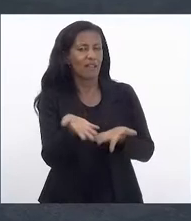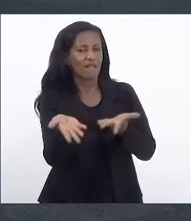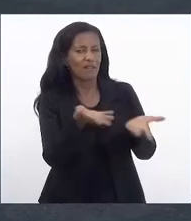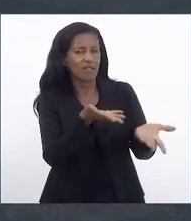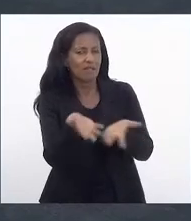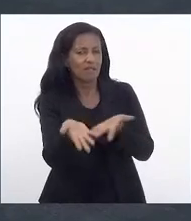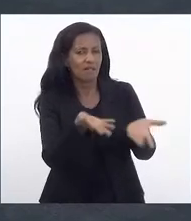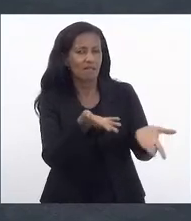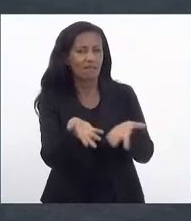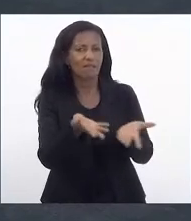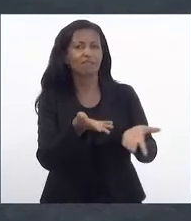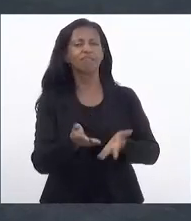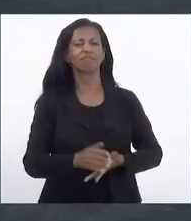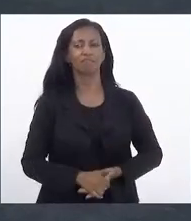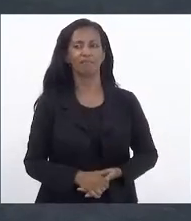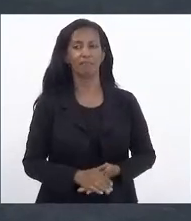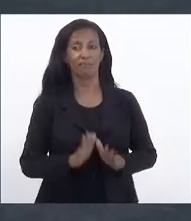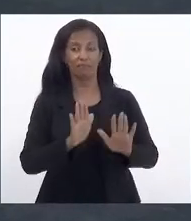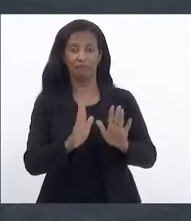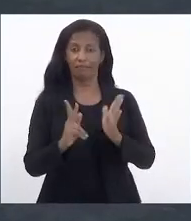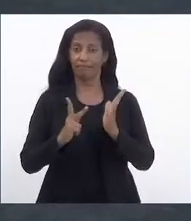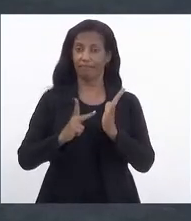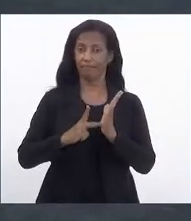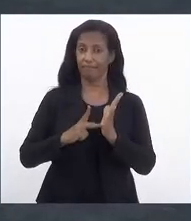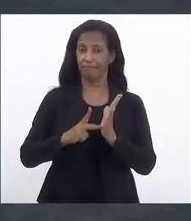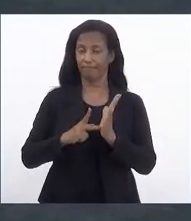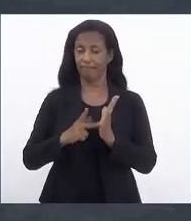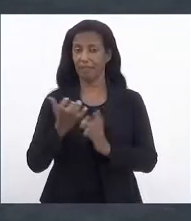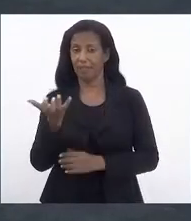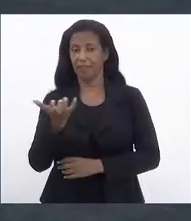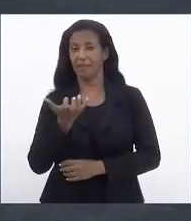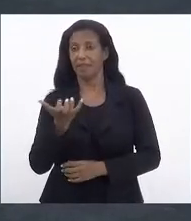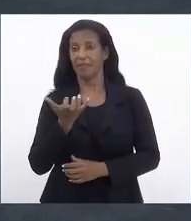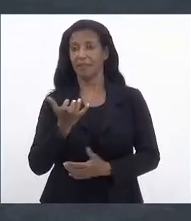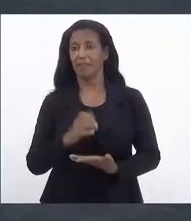facilidades mas na verdade com o intuito de